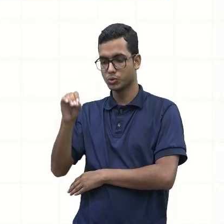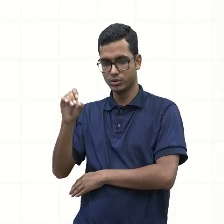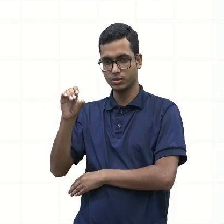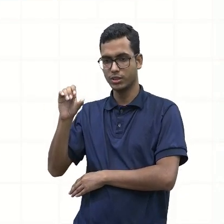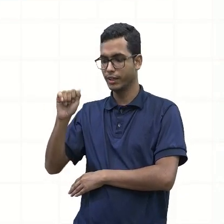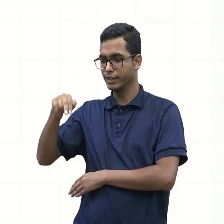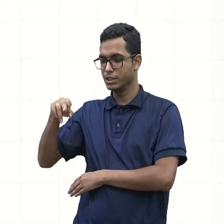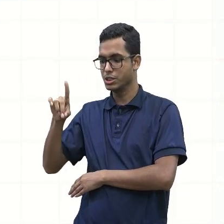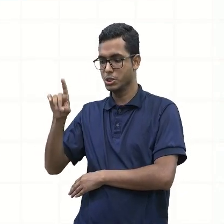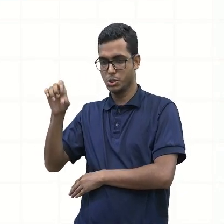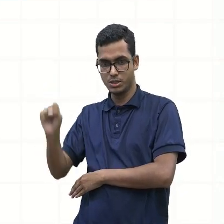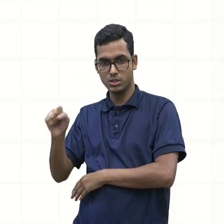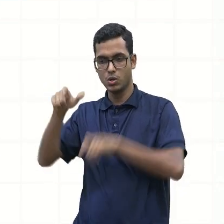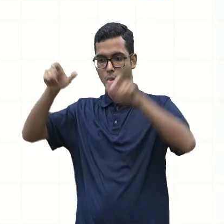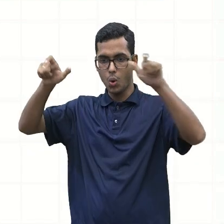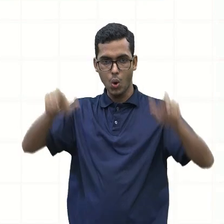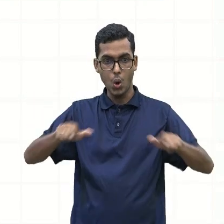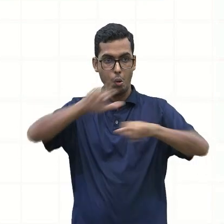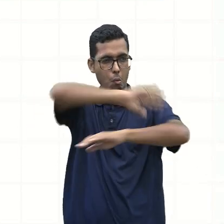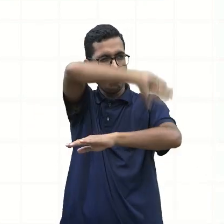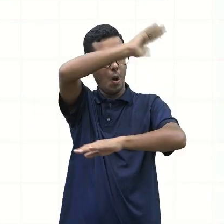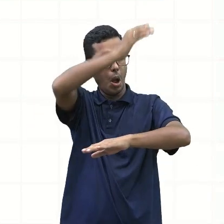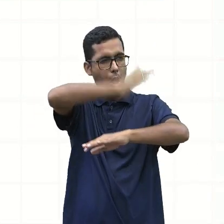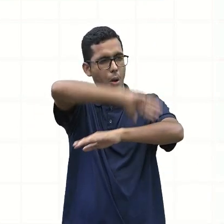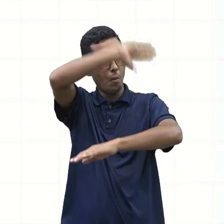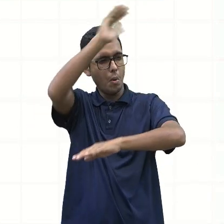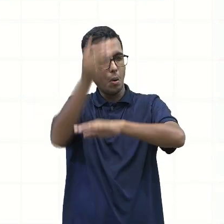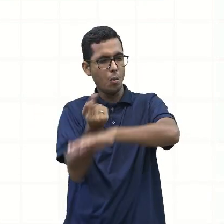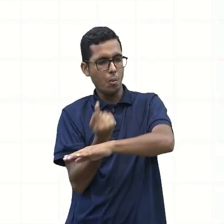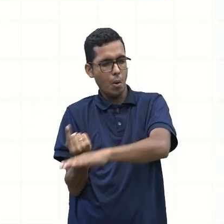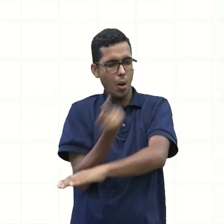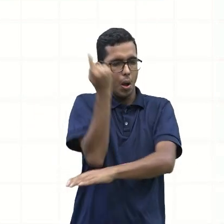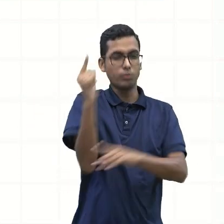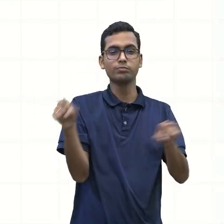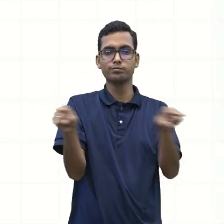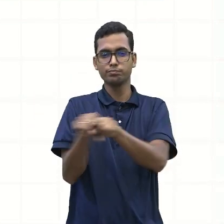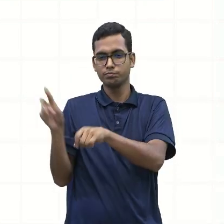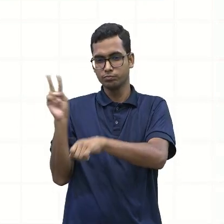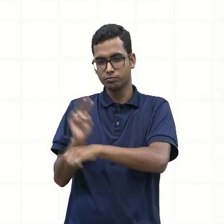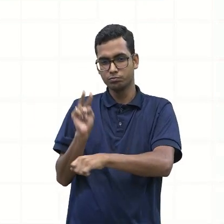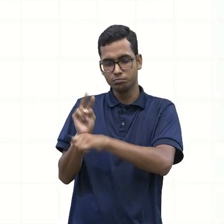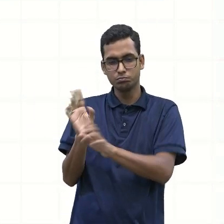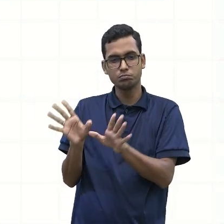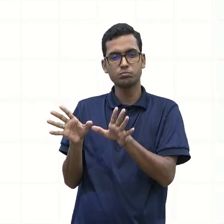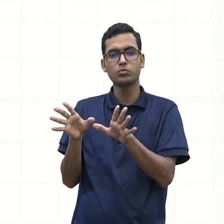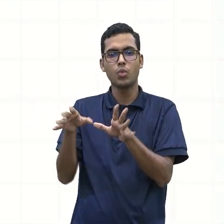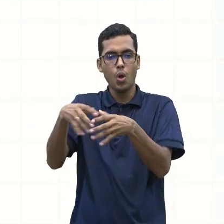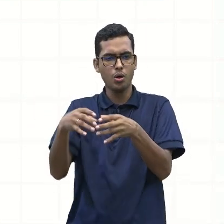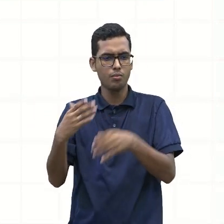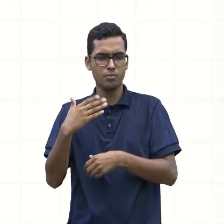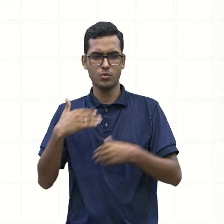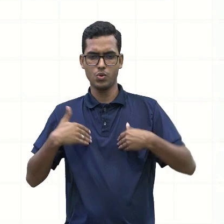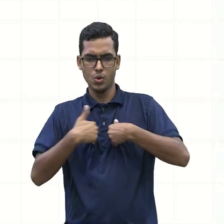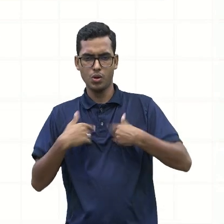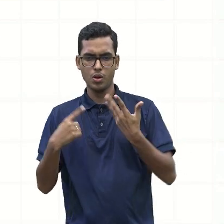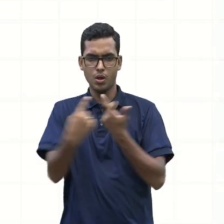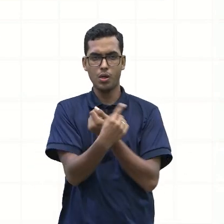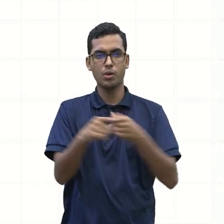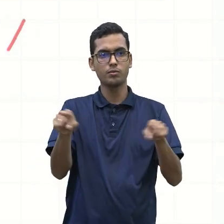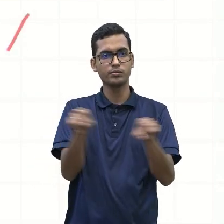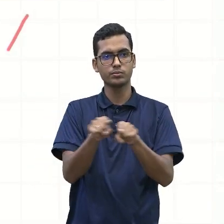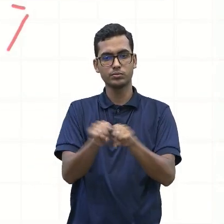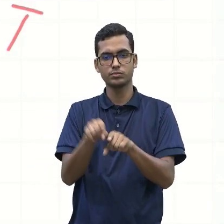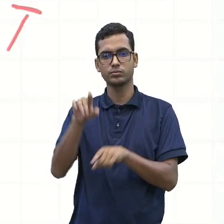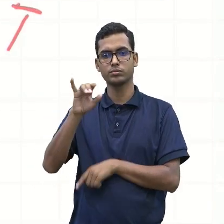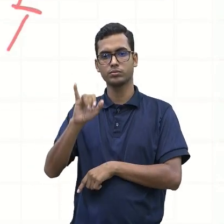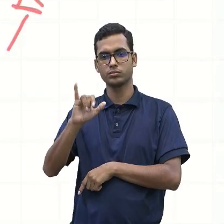o império, ok? A domesticação de animais, e aqui nós trouxemos para vocês a lhama e